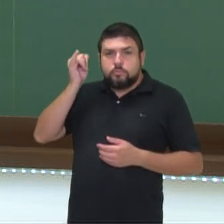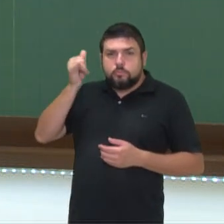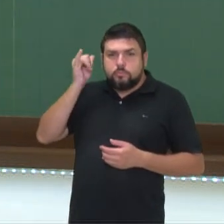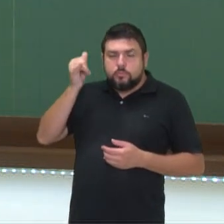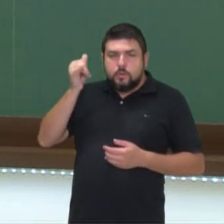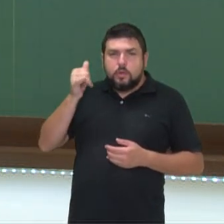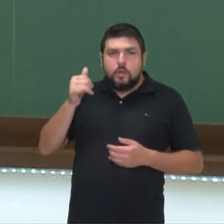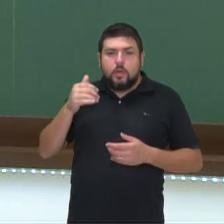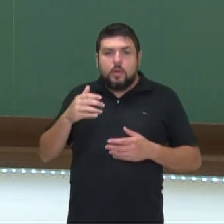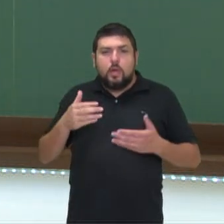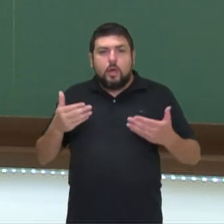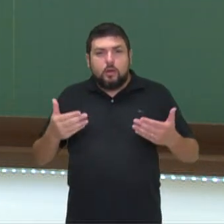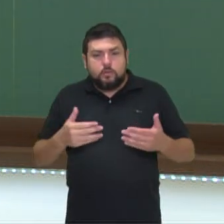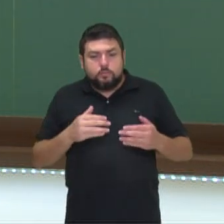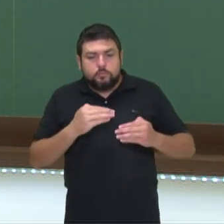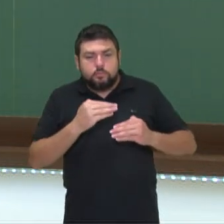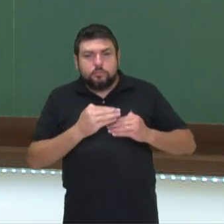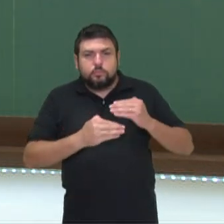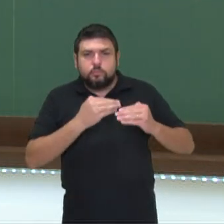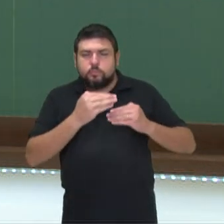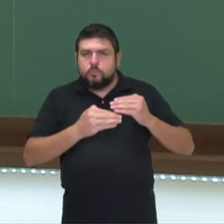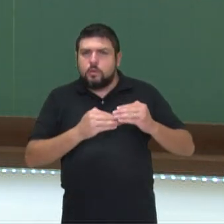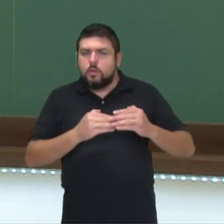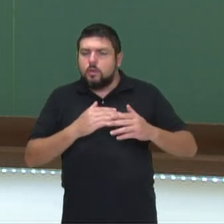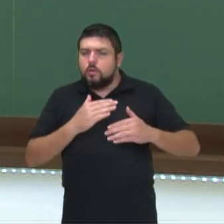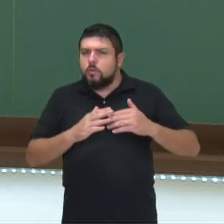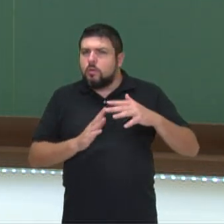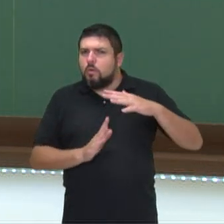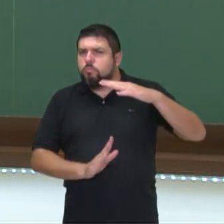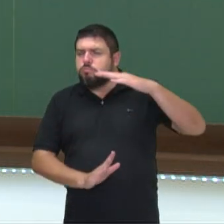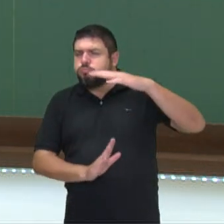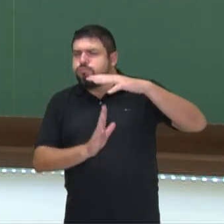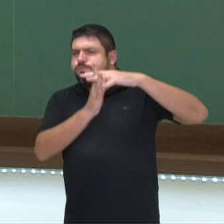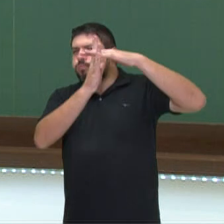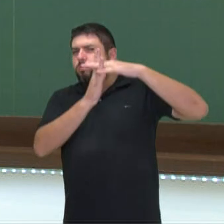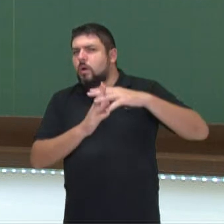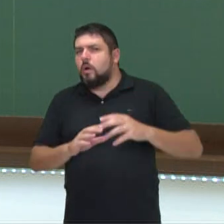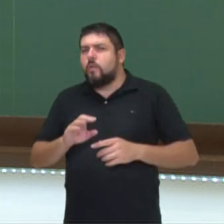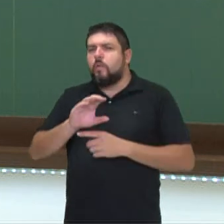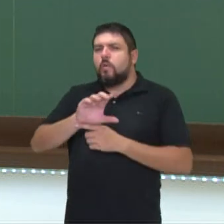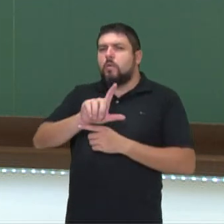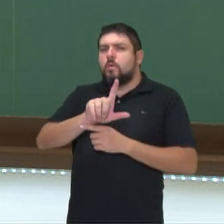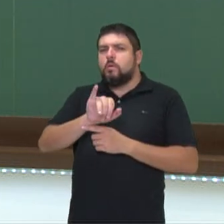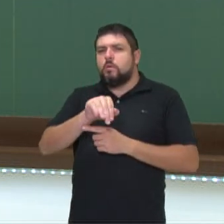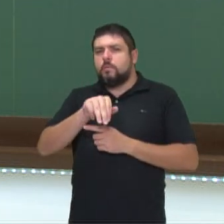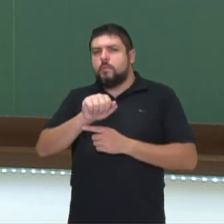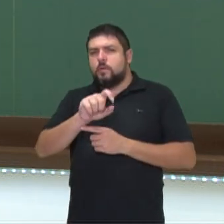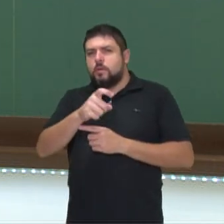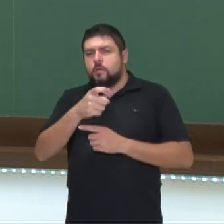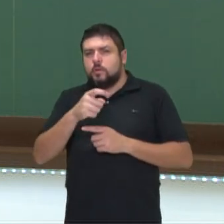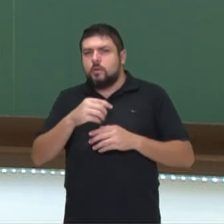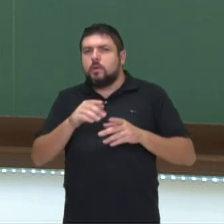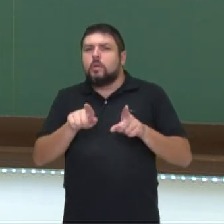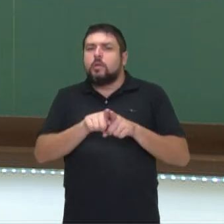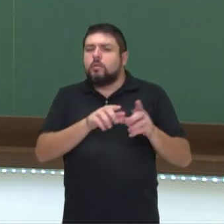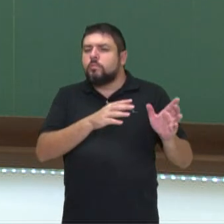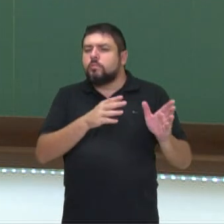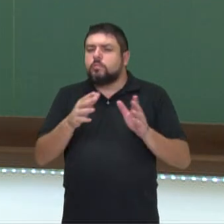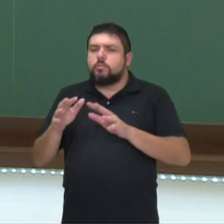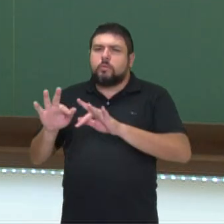desenvolvimento. Seguimos no desenvolvimento até chegarmos no clímax e também no desfecho, na conclusão deste